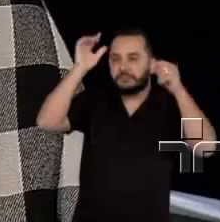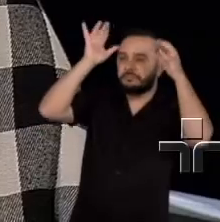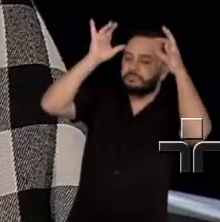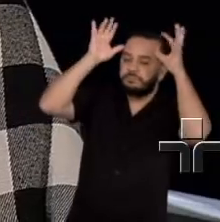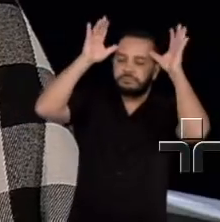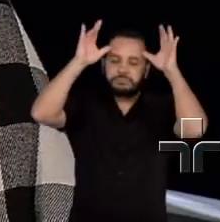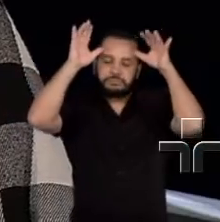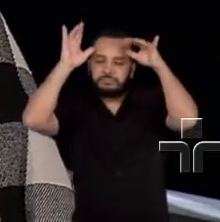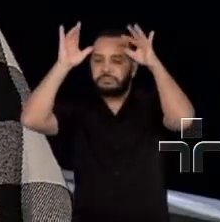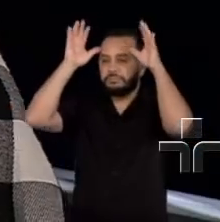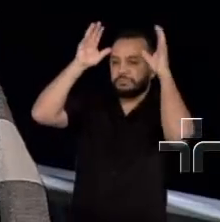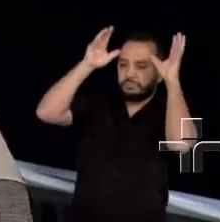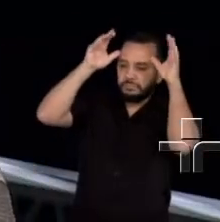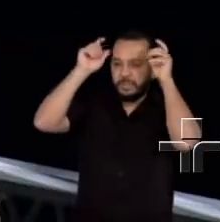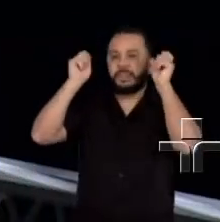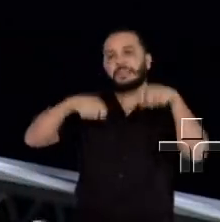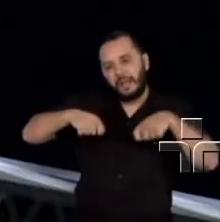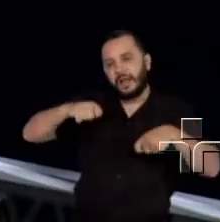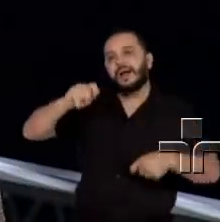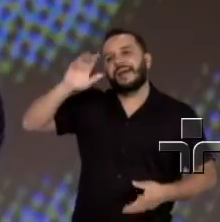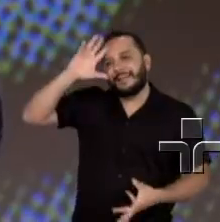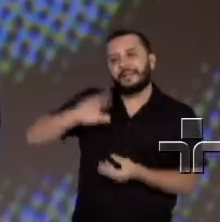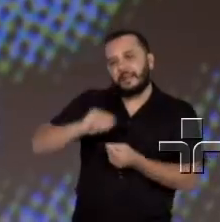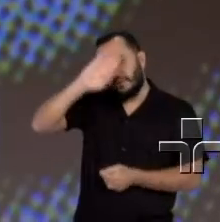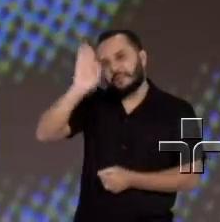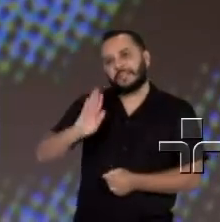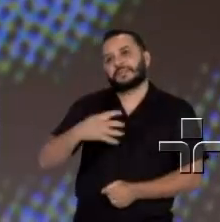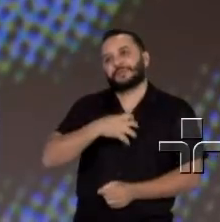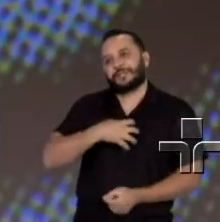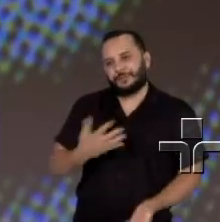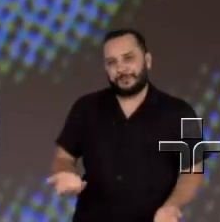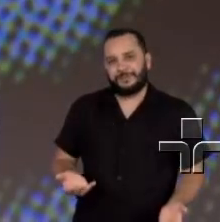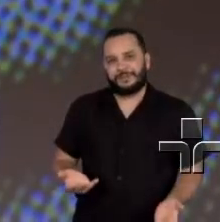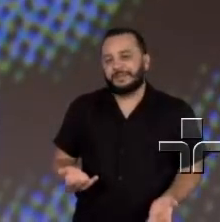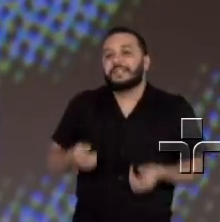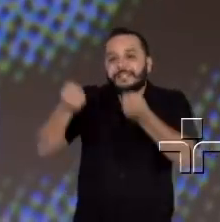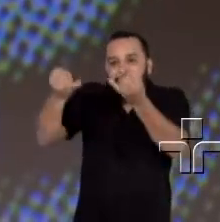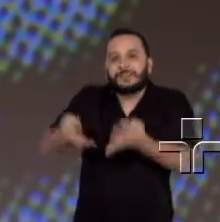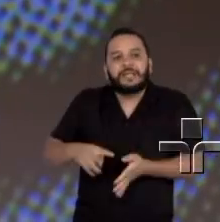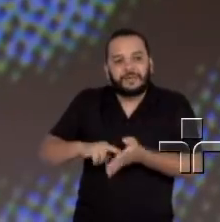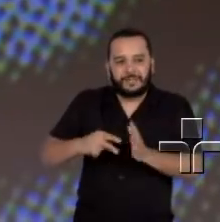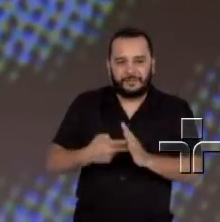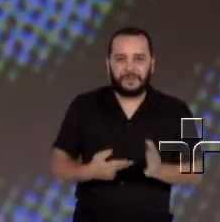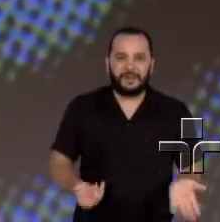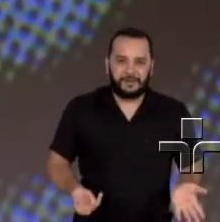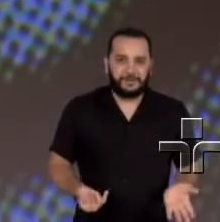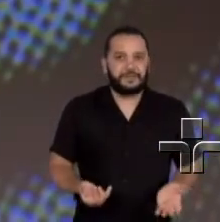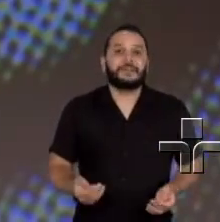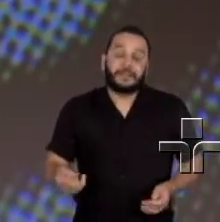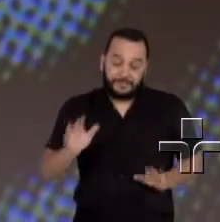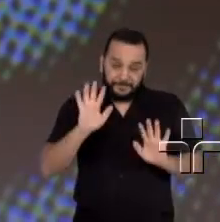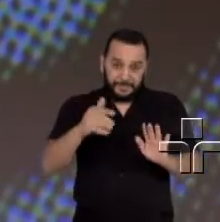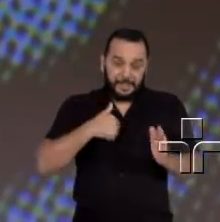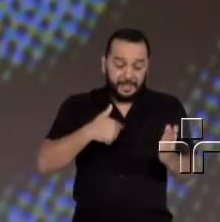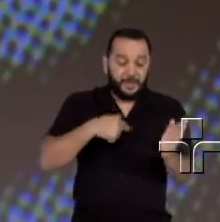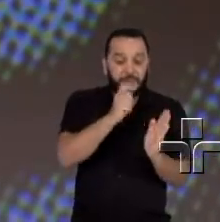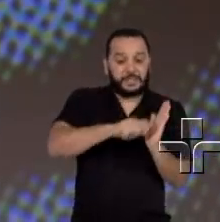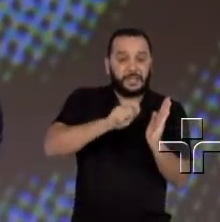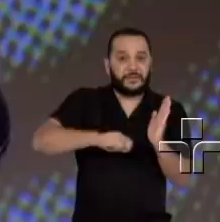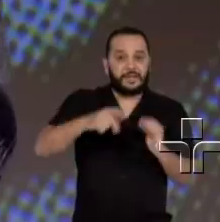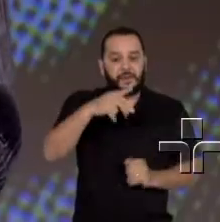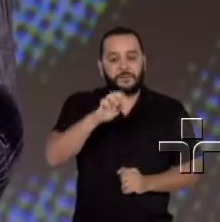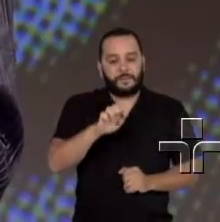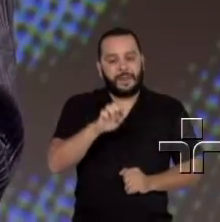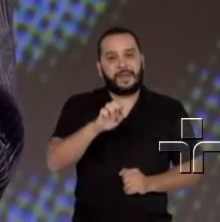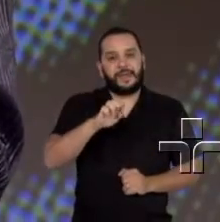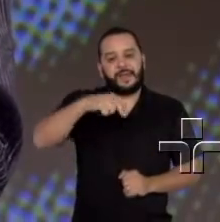dizer com isso? Decodifique para todos. Isso, na verdade, quando eu estava escrevendo O Pé na Cova, eu um dia